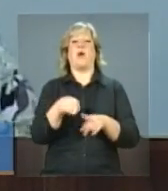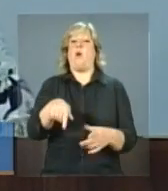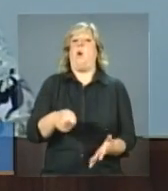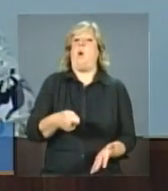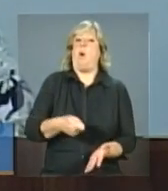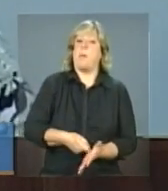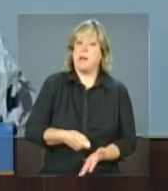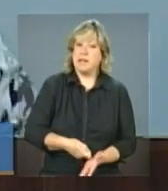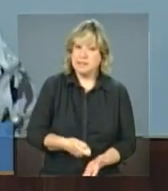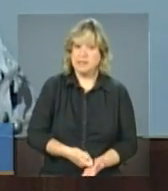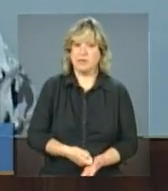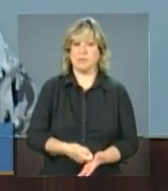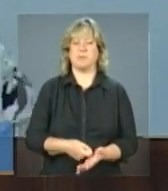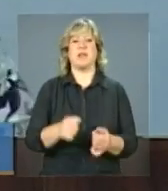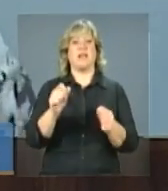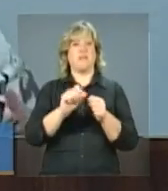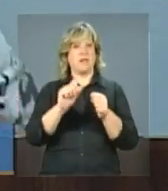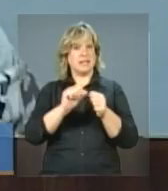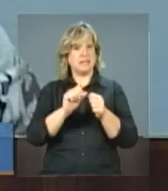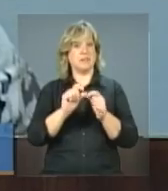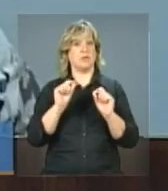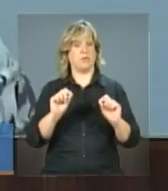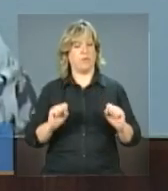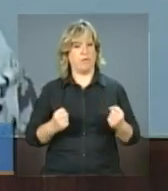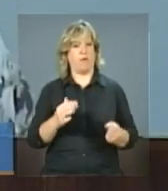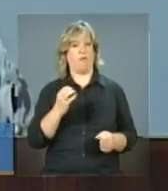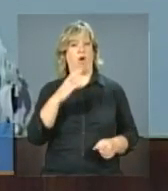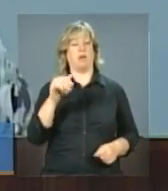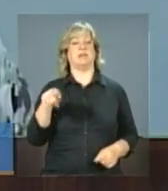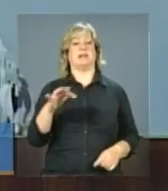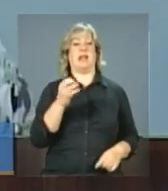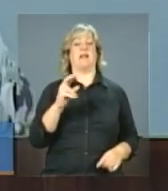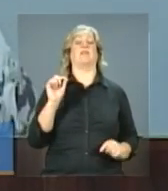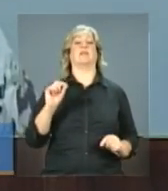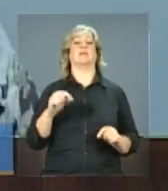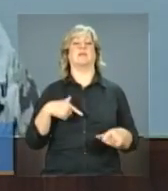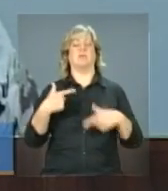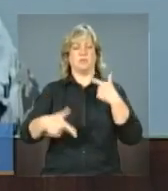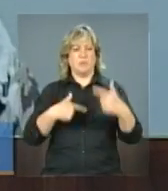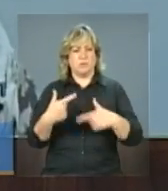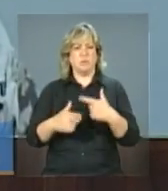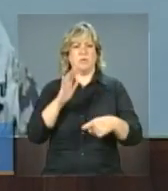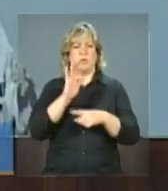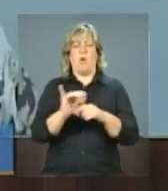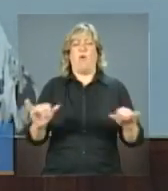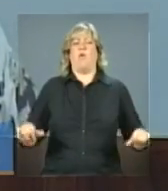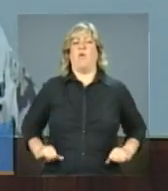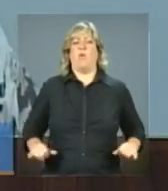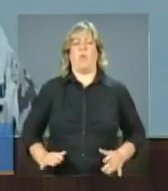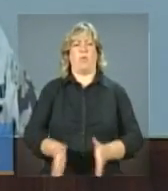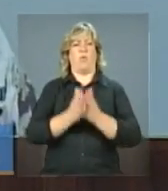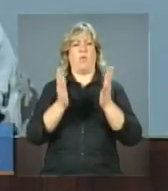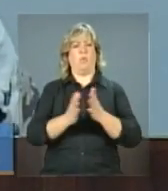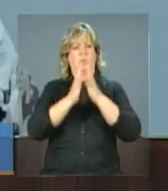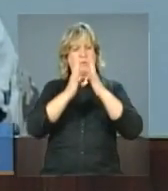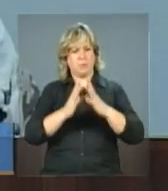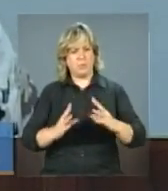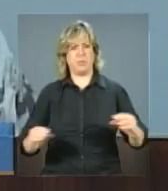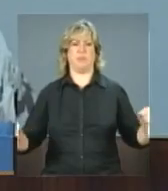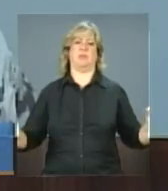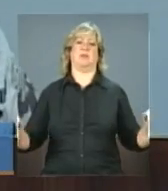obrigação de construir uma força-tarefa para, em 4 anos, superar a extrema pobreza. Nós acreditamos que é viável, nós acreditamos